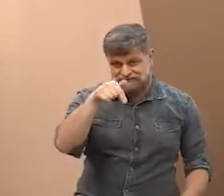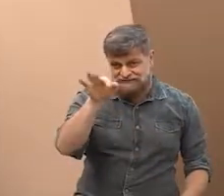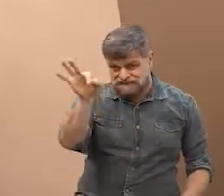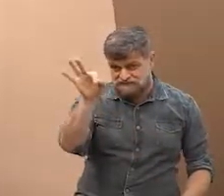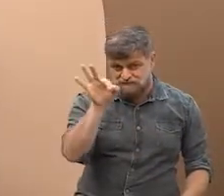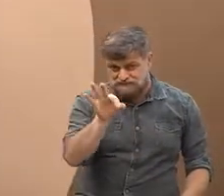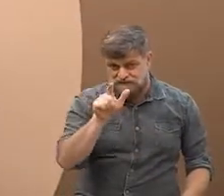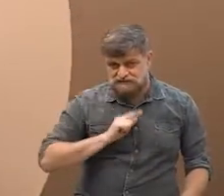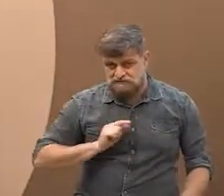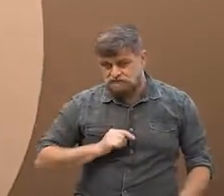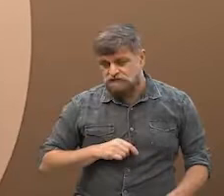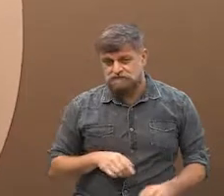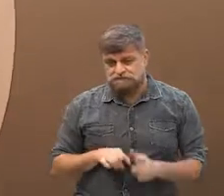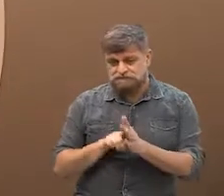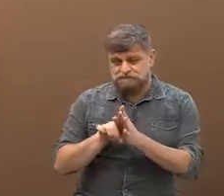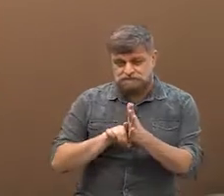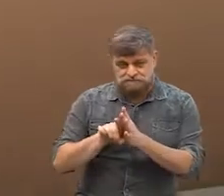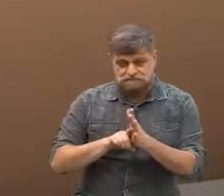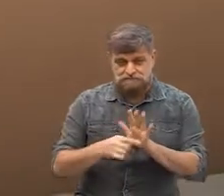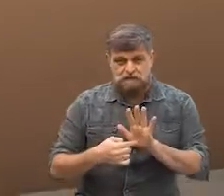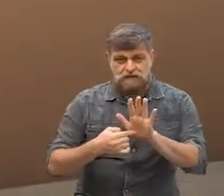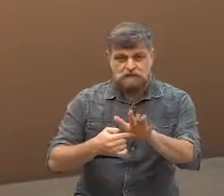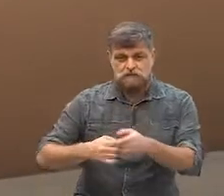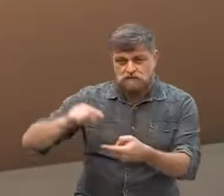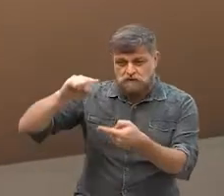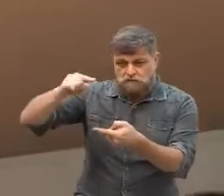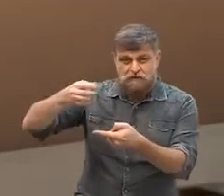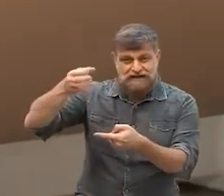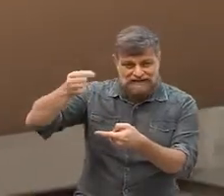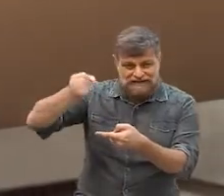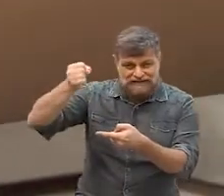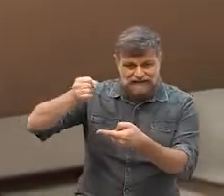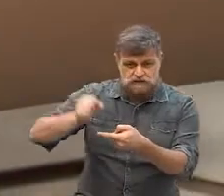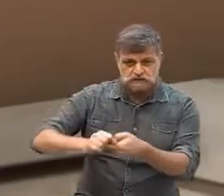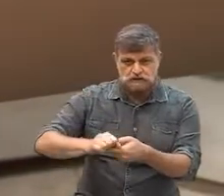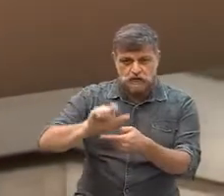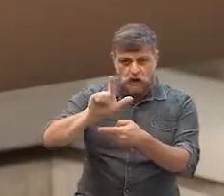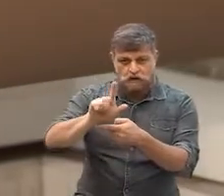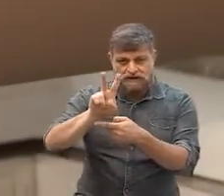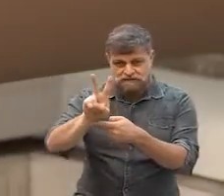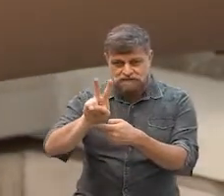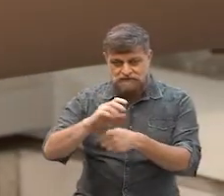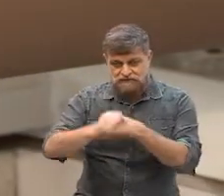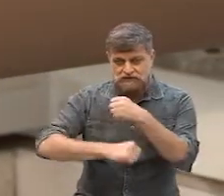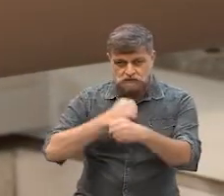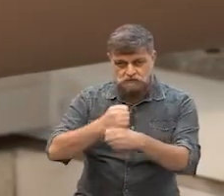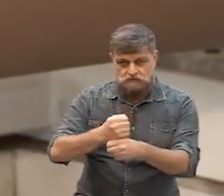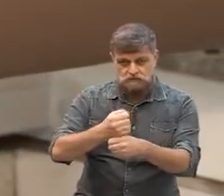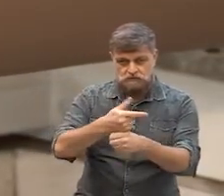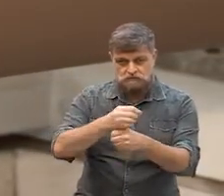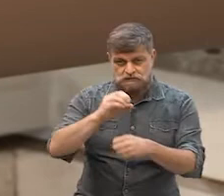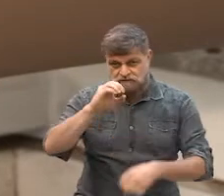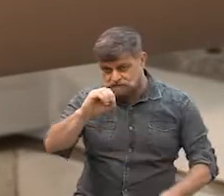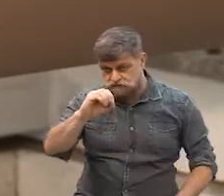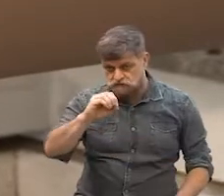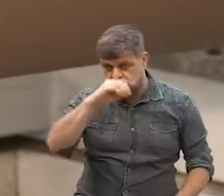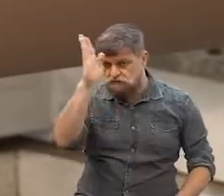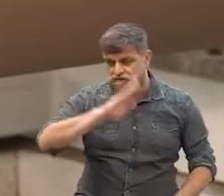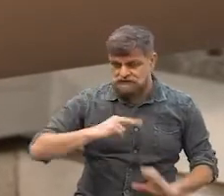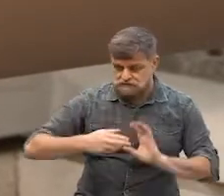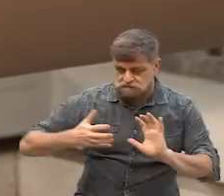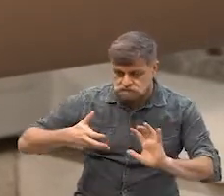42,7% foi o percentual de embalagens longa-vida recicladas no Brasil em 2020. O principal material